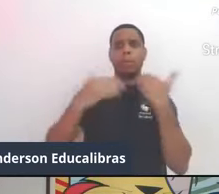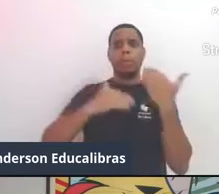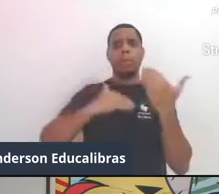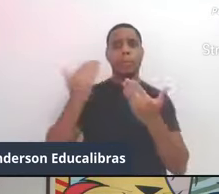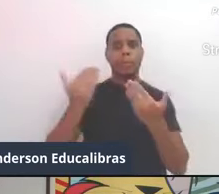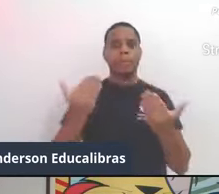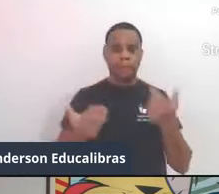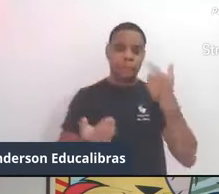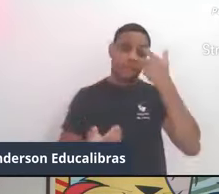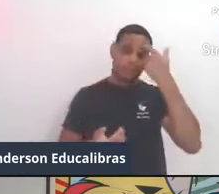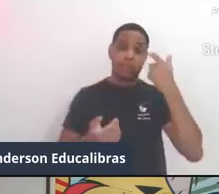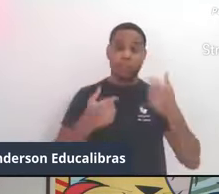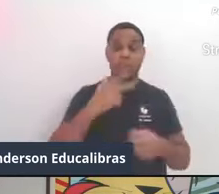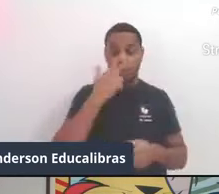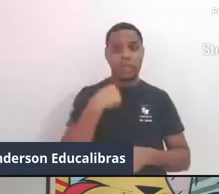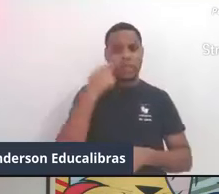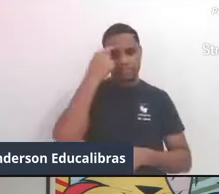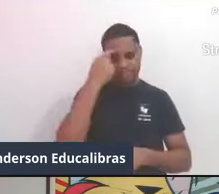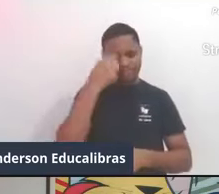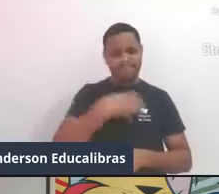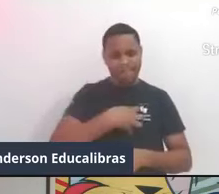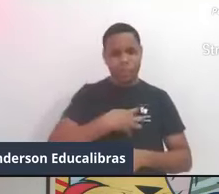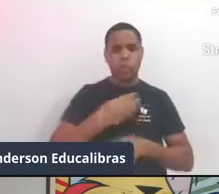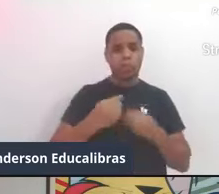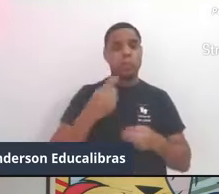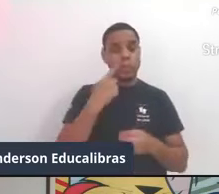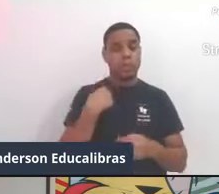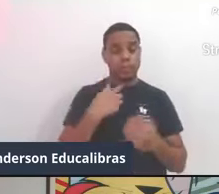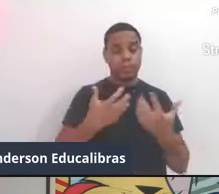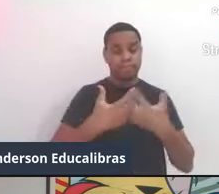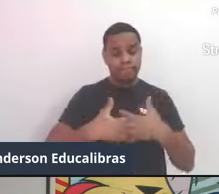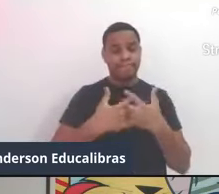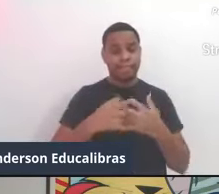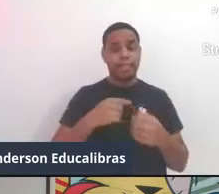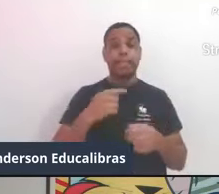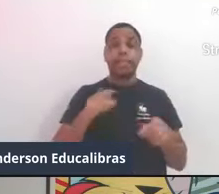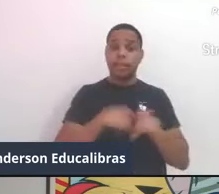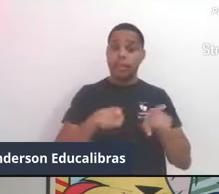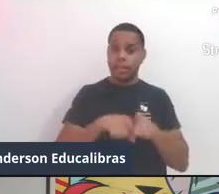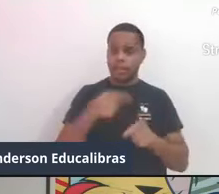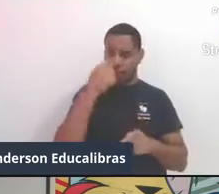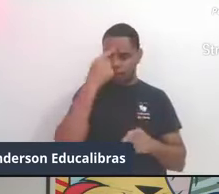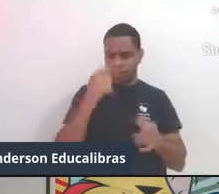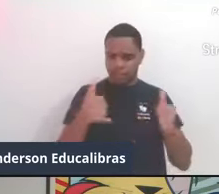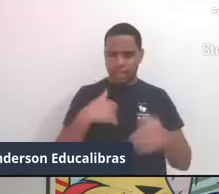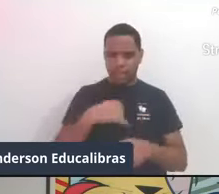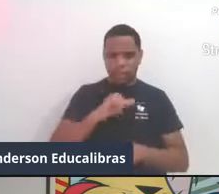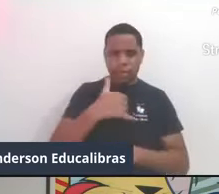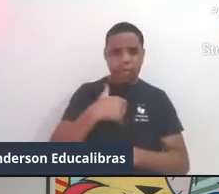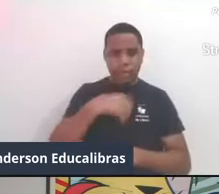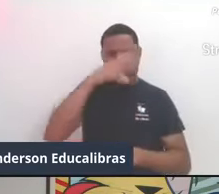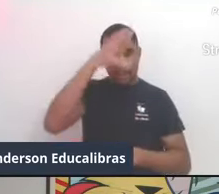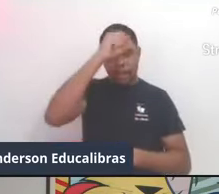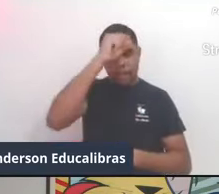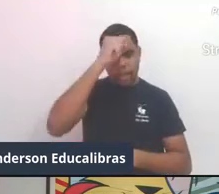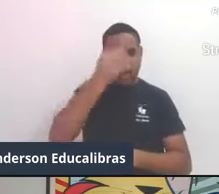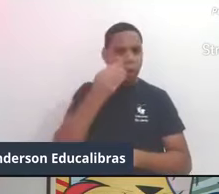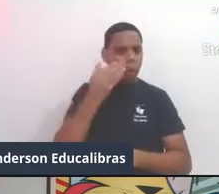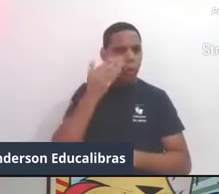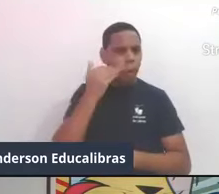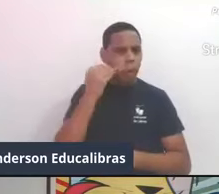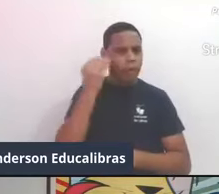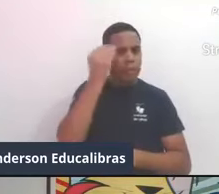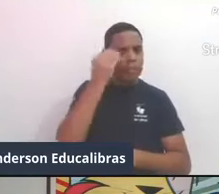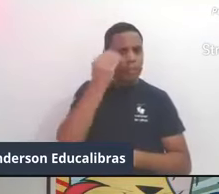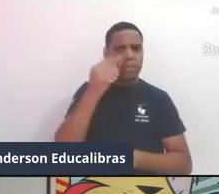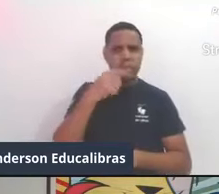para a gente, né? Então, nós temos que tirar proveito disso. Qual é o proveito único que nós podemos tirar? É o que isso